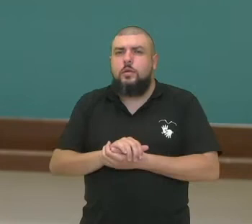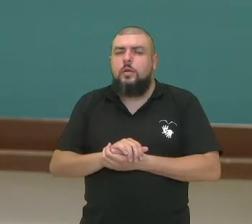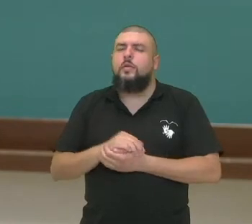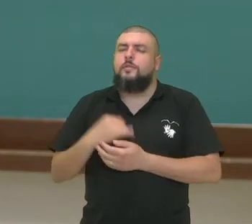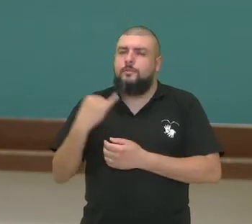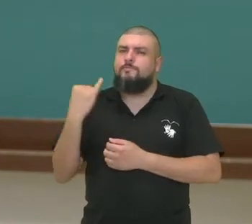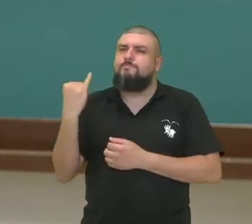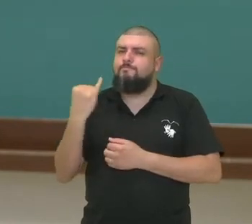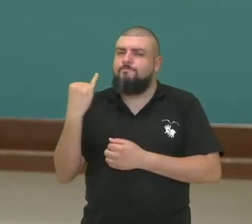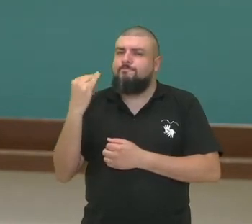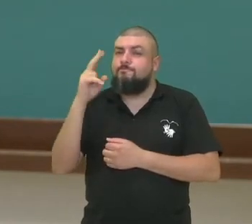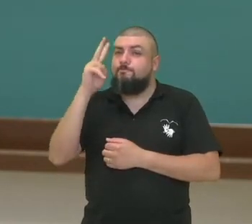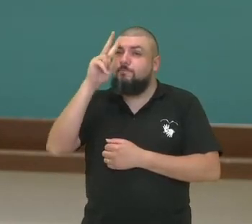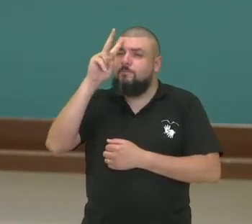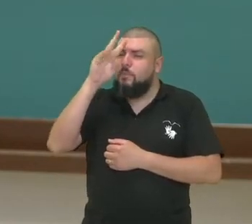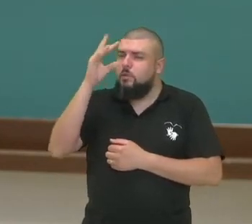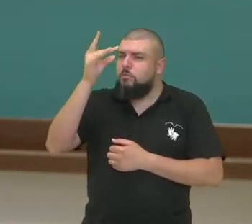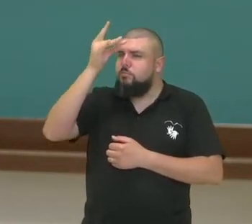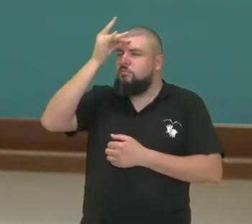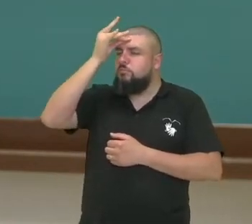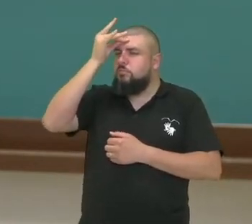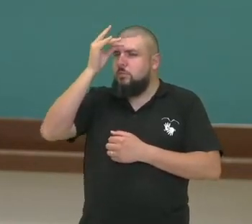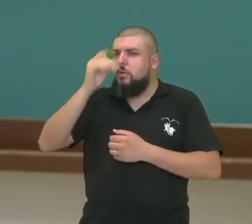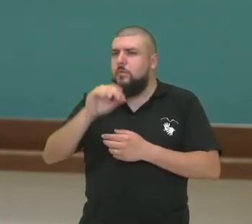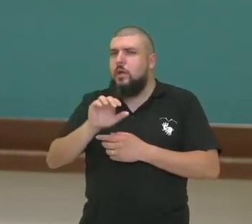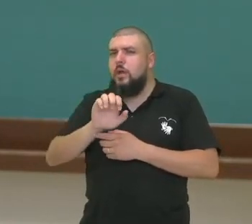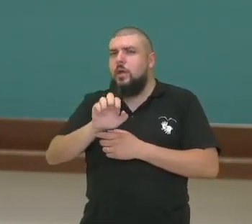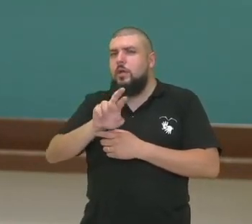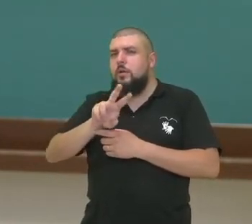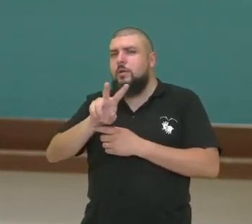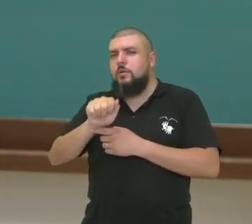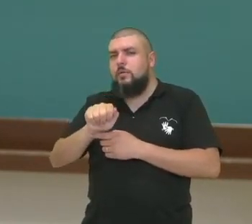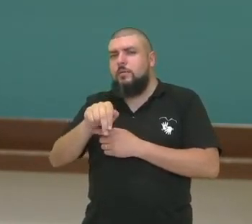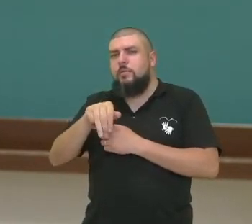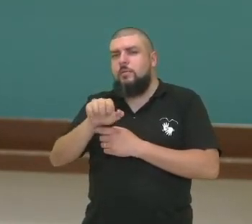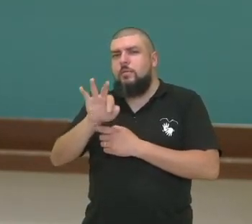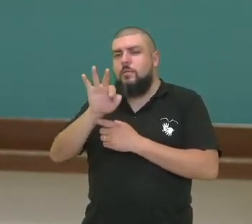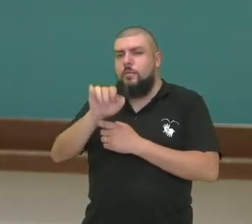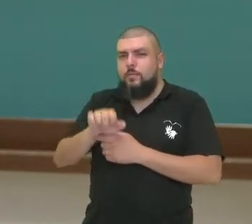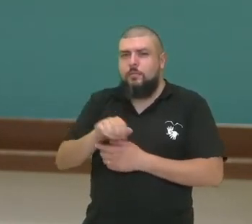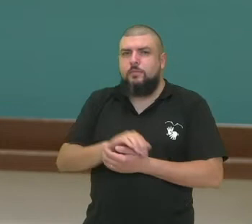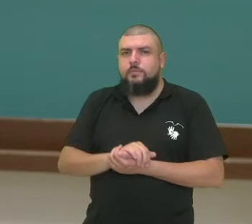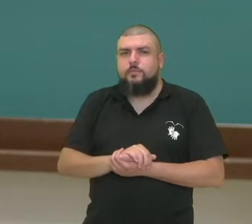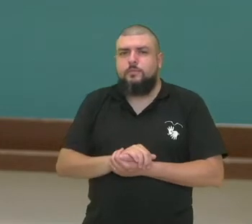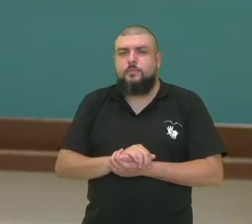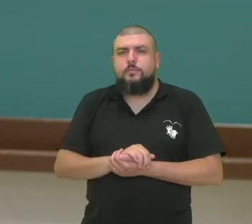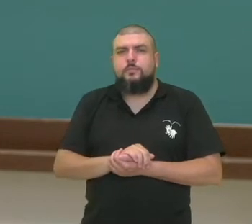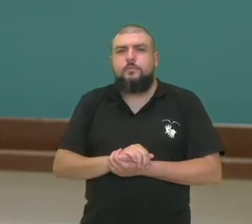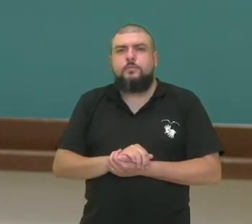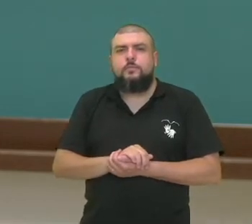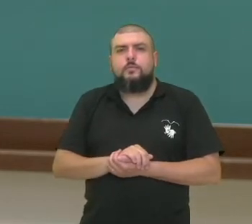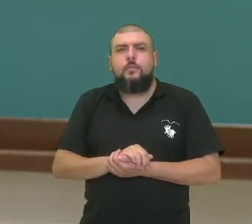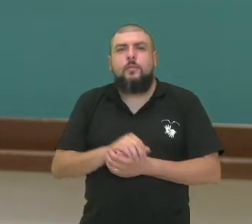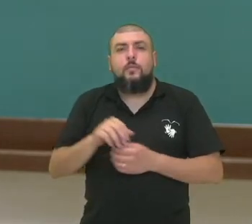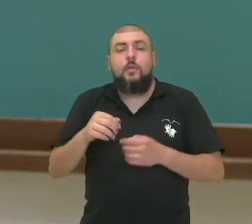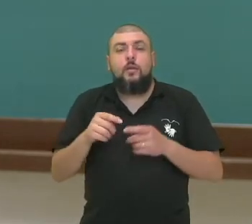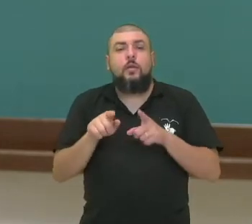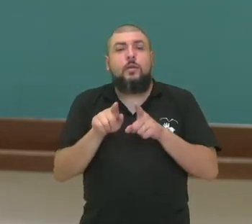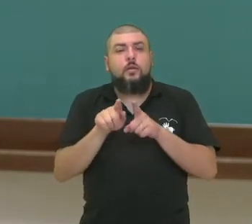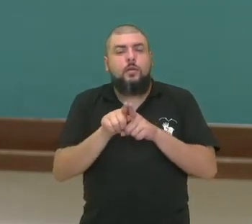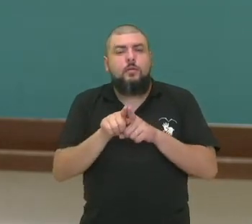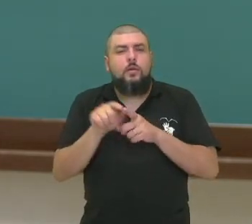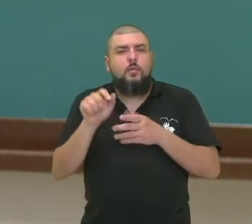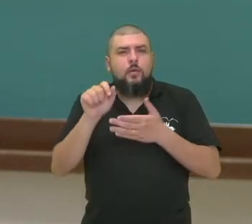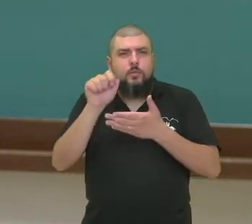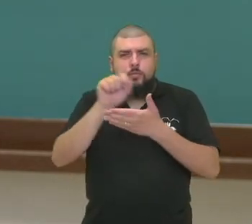importância, a sua relevância, ela aparece na bandeira também lá no brasão de armas. Tá? Fora isso, a inscrição